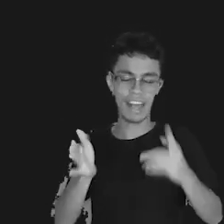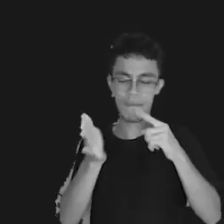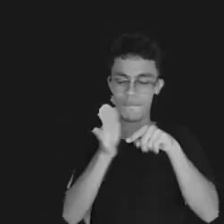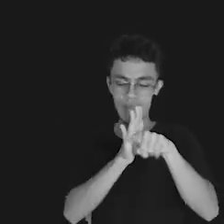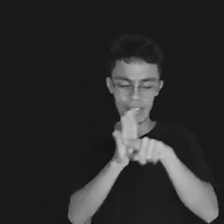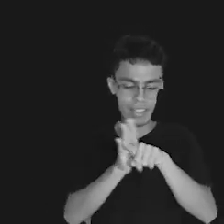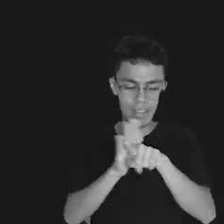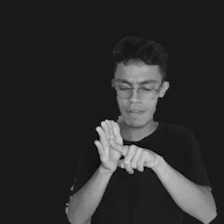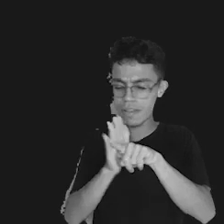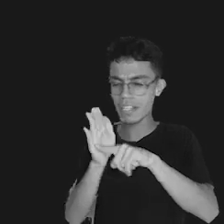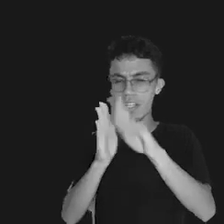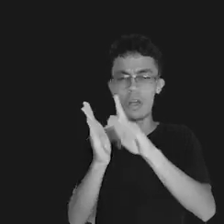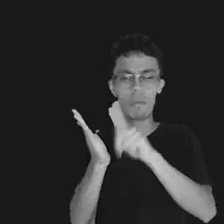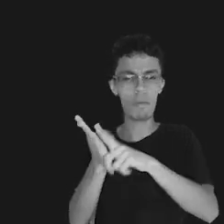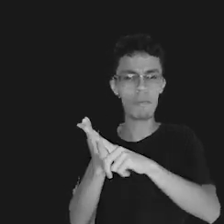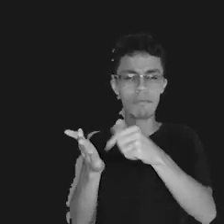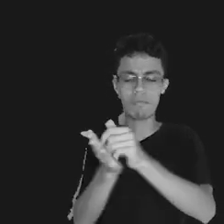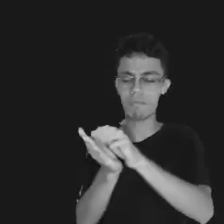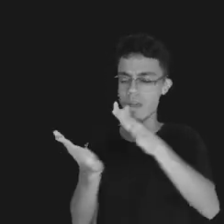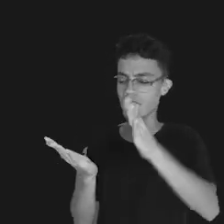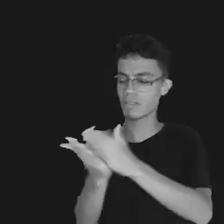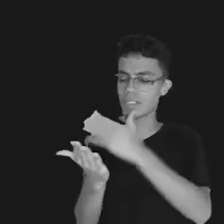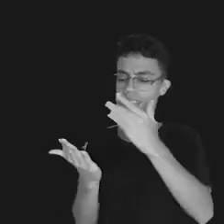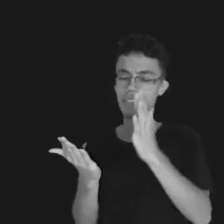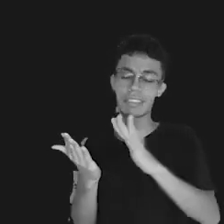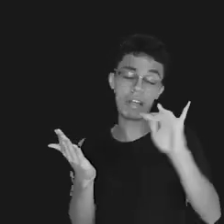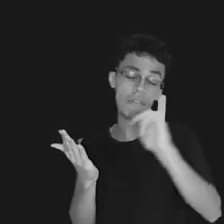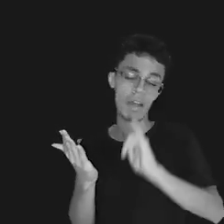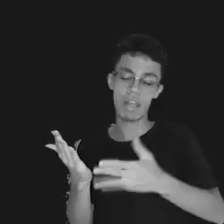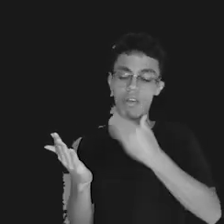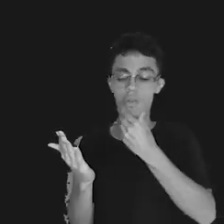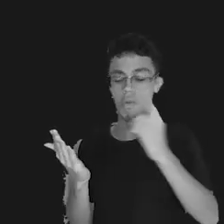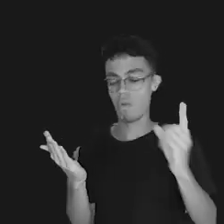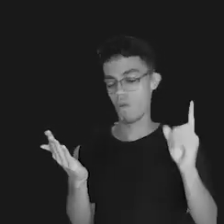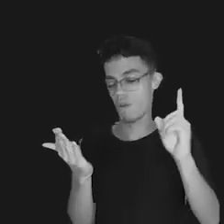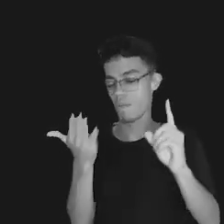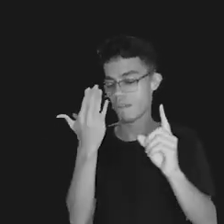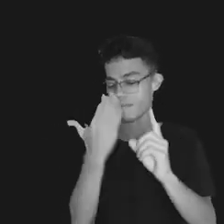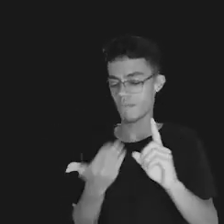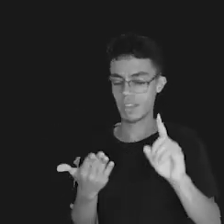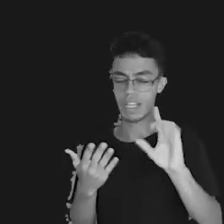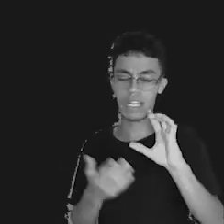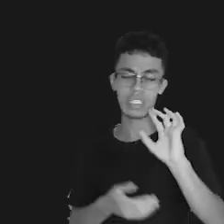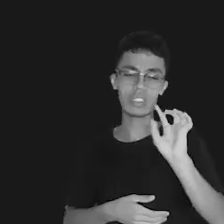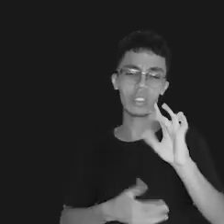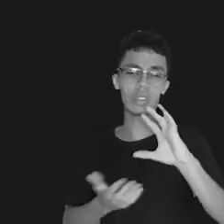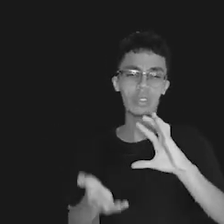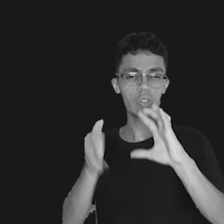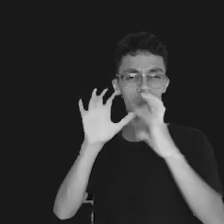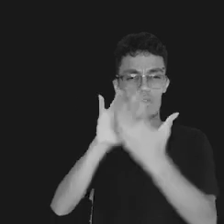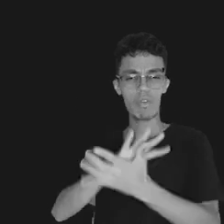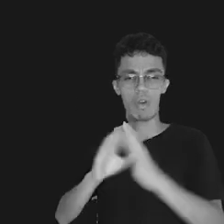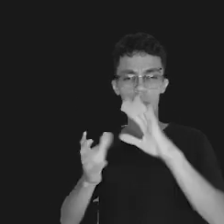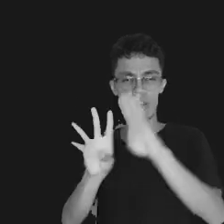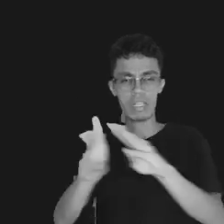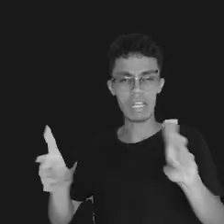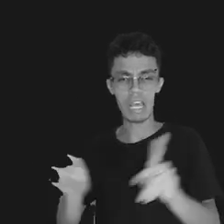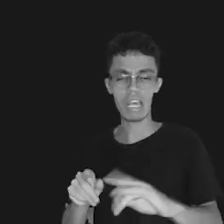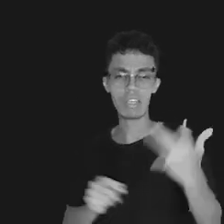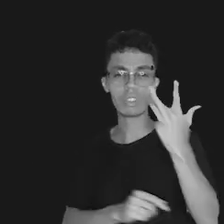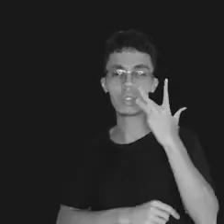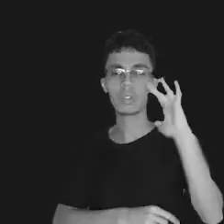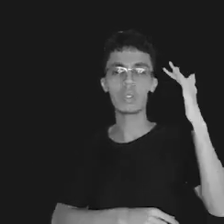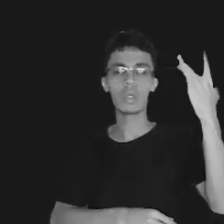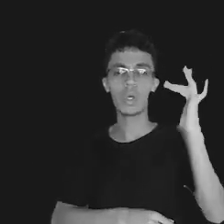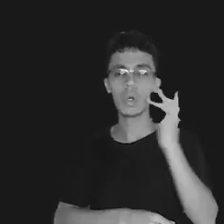os papéis. Dizem que o homem, esse que nos cabe, só não transforma a terra em ouro, porque os homens vindouros,